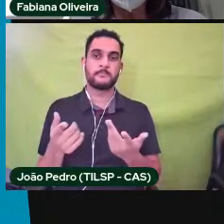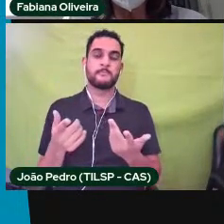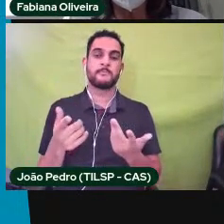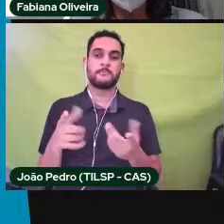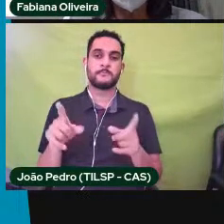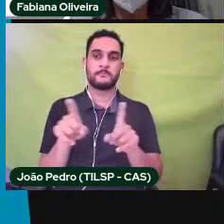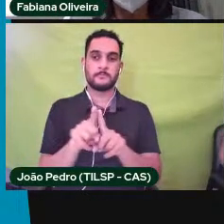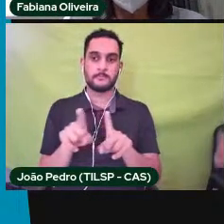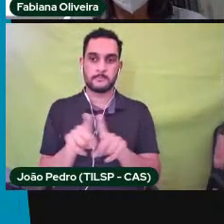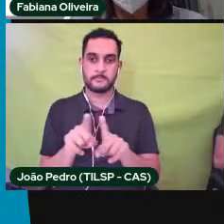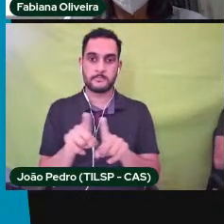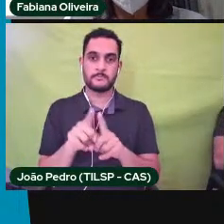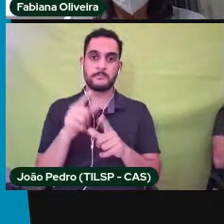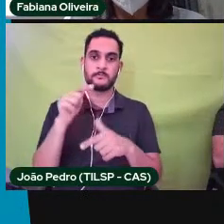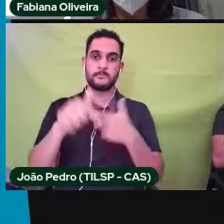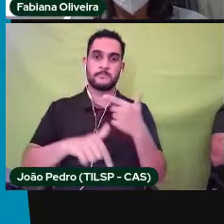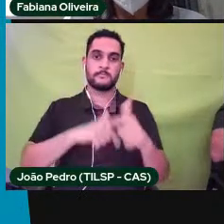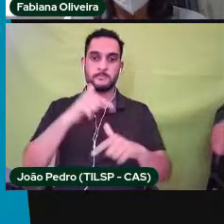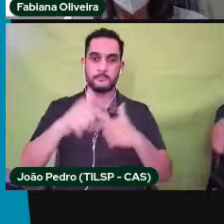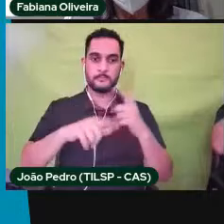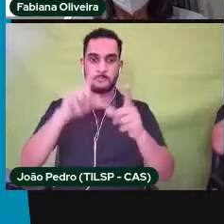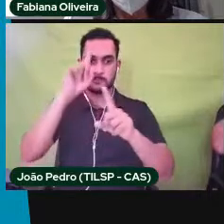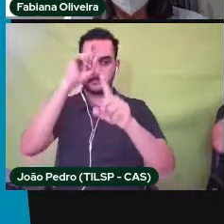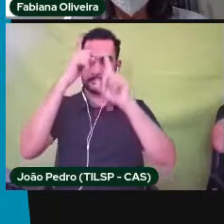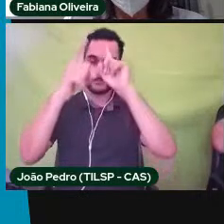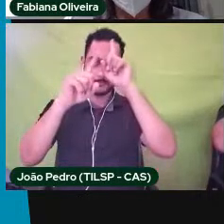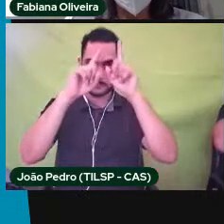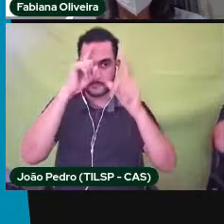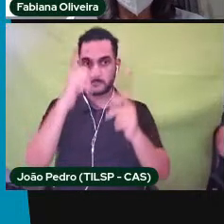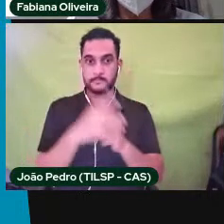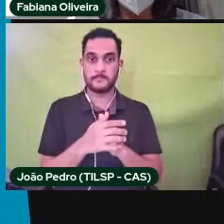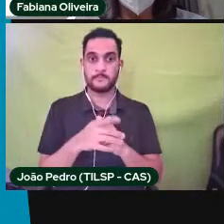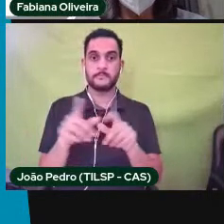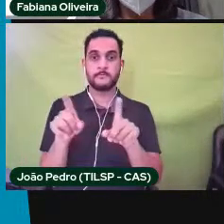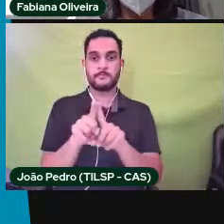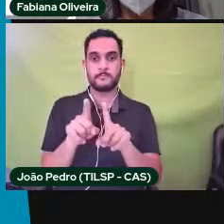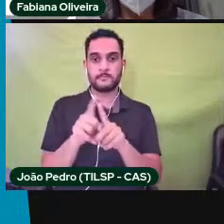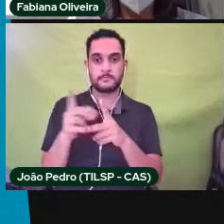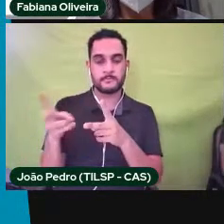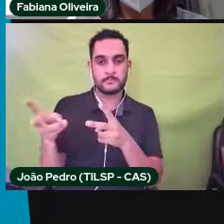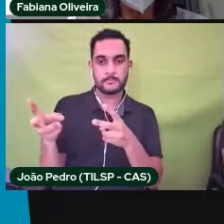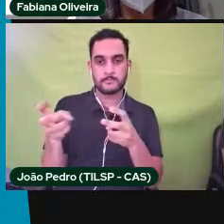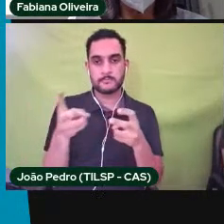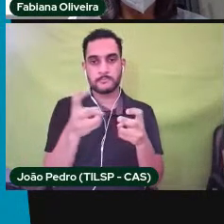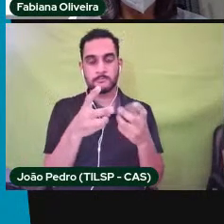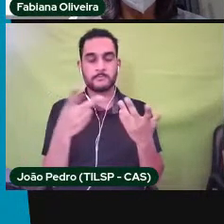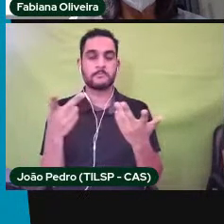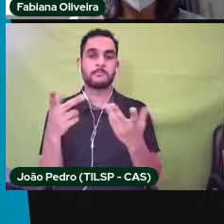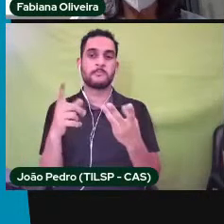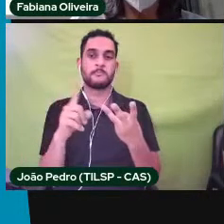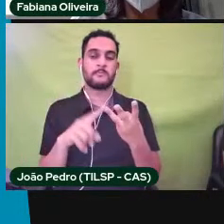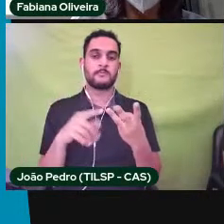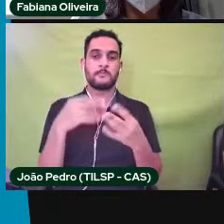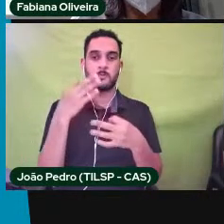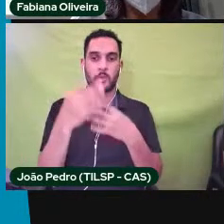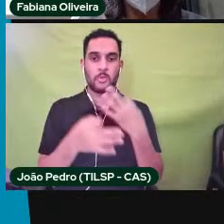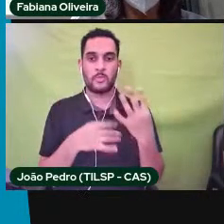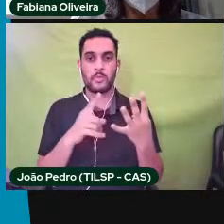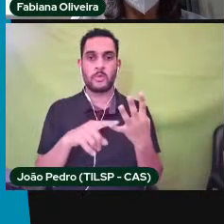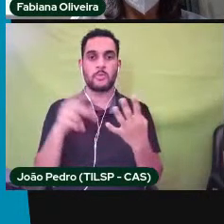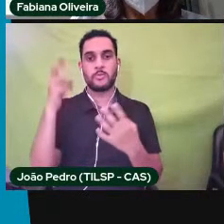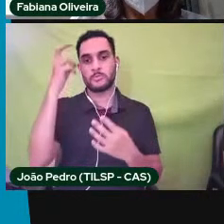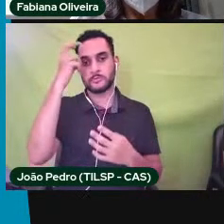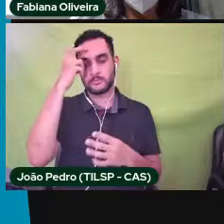da ação criativa. No senso estético, na comunicação, na argumentação, na cultura